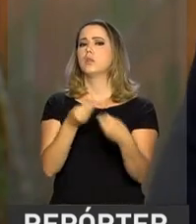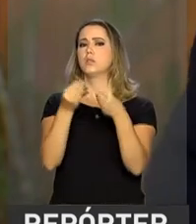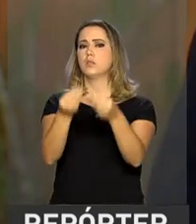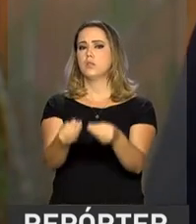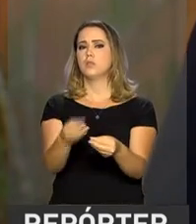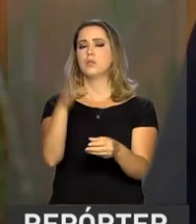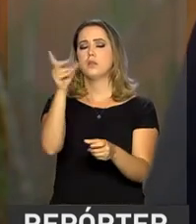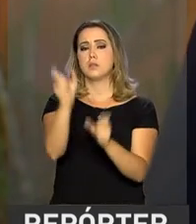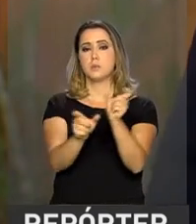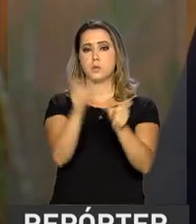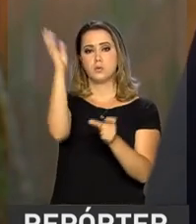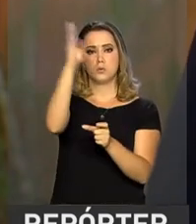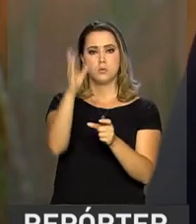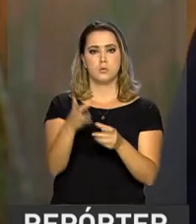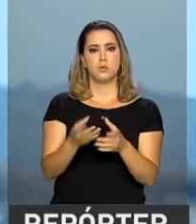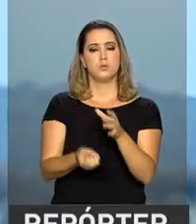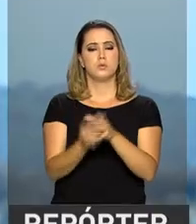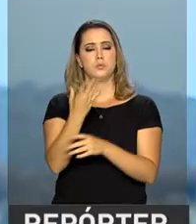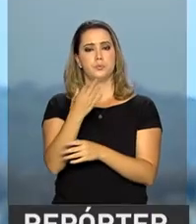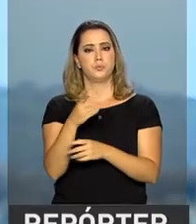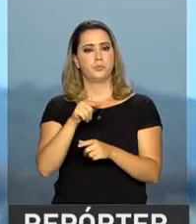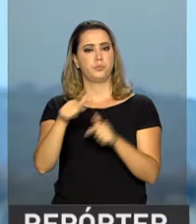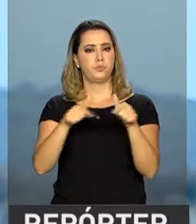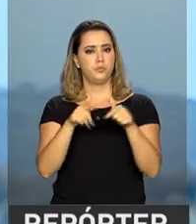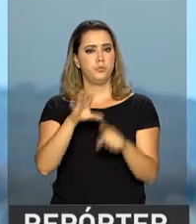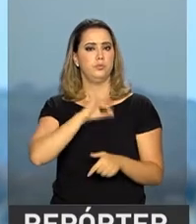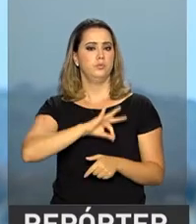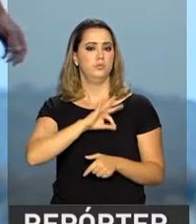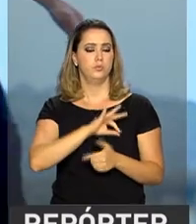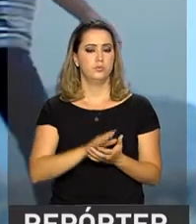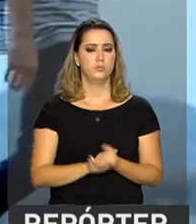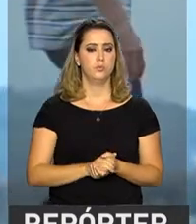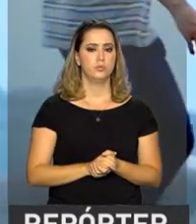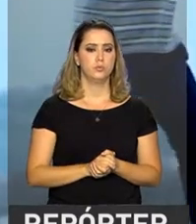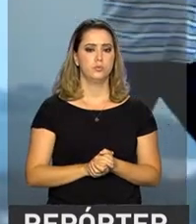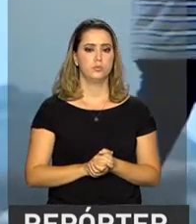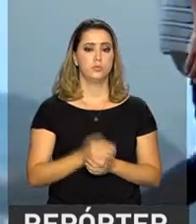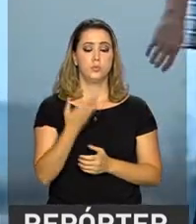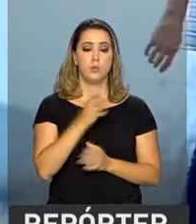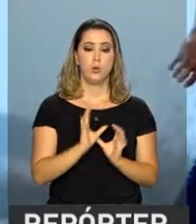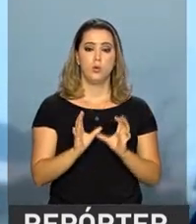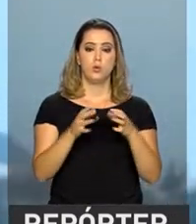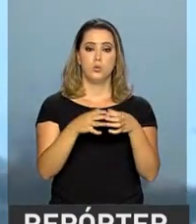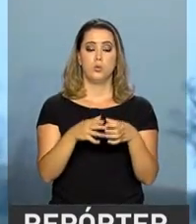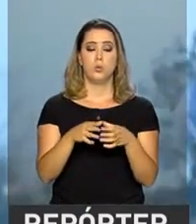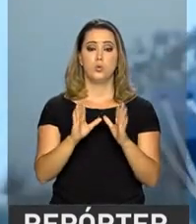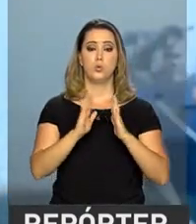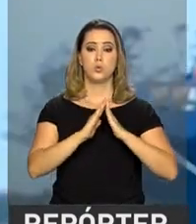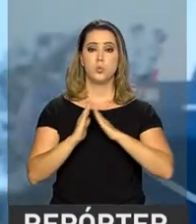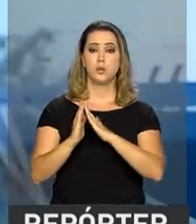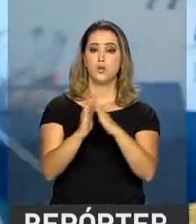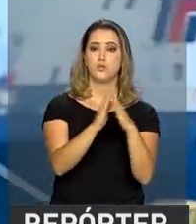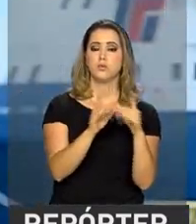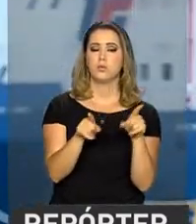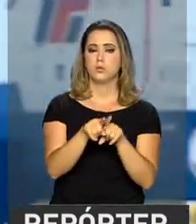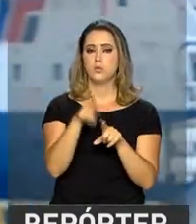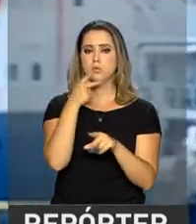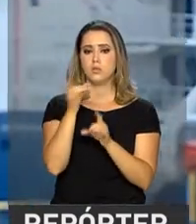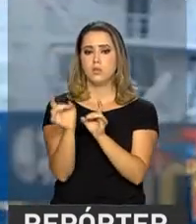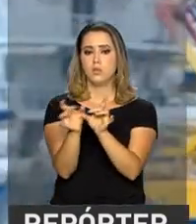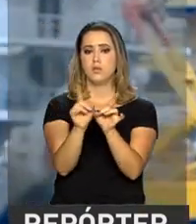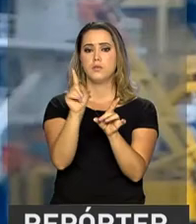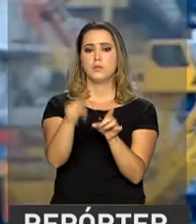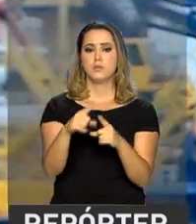filhos os brasileiros emprego e renda para a associação dos moradores do bairro morada das garças em macaé o leilão vai